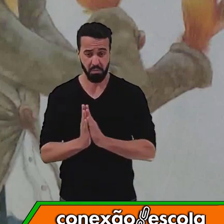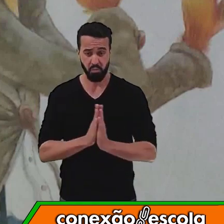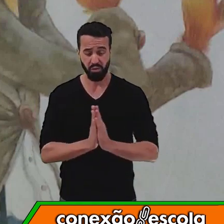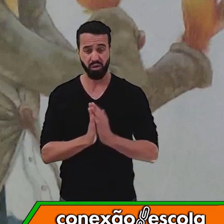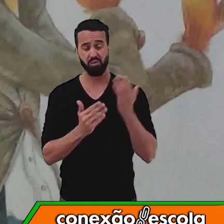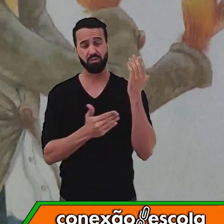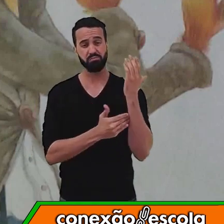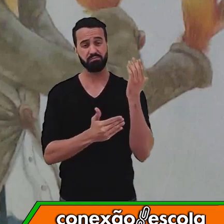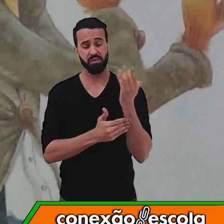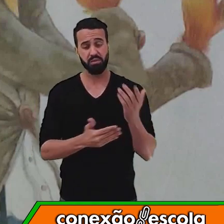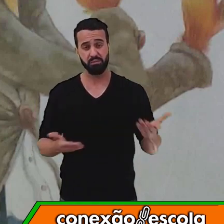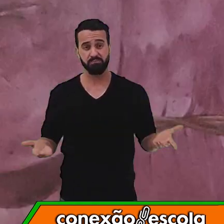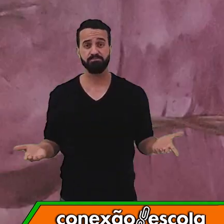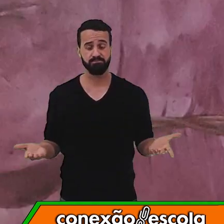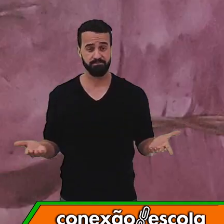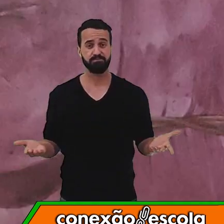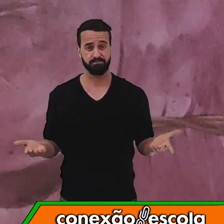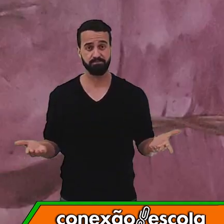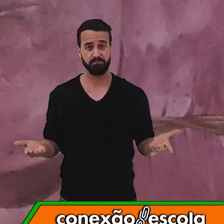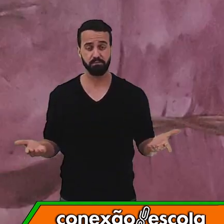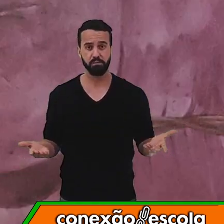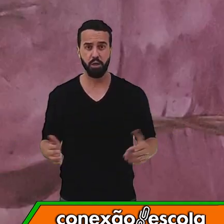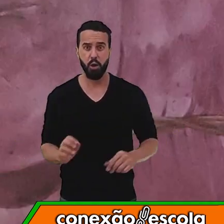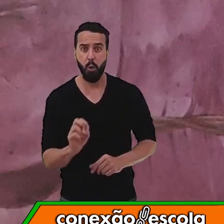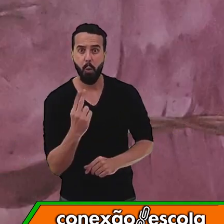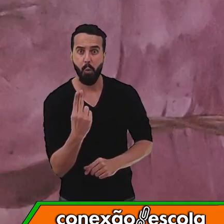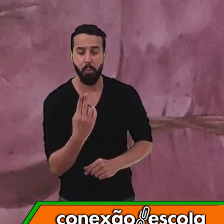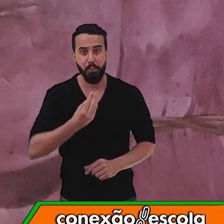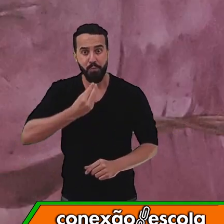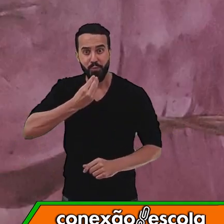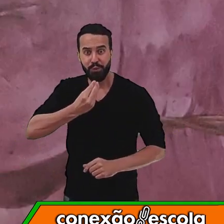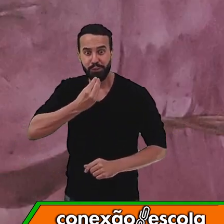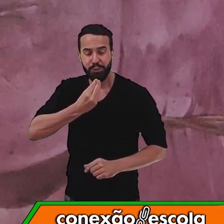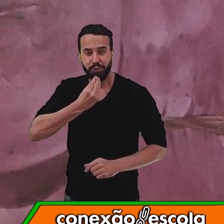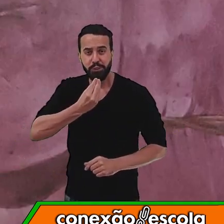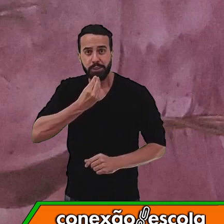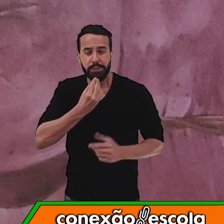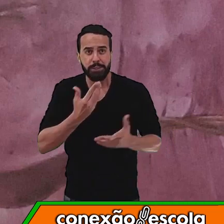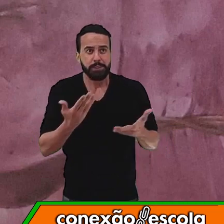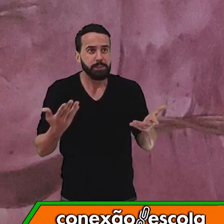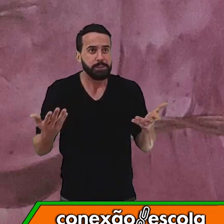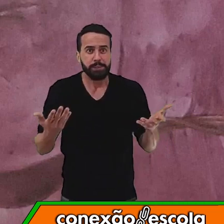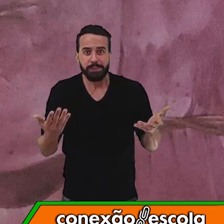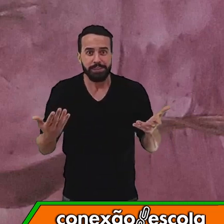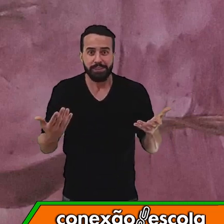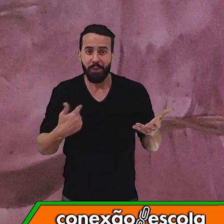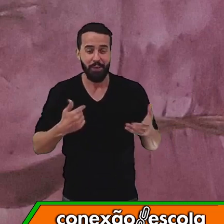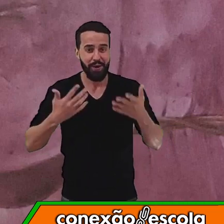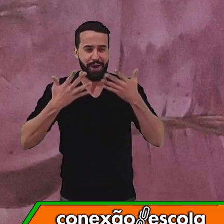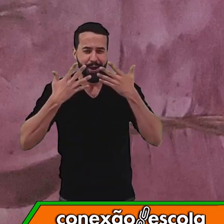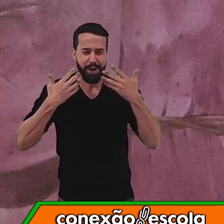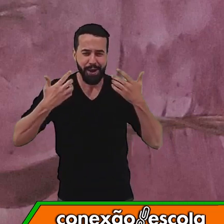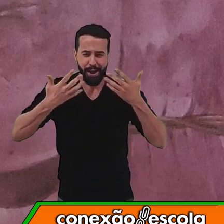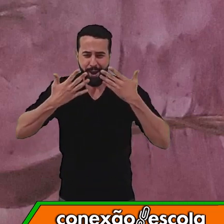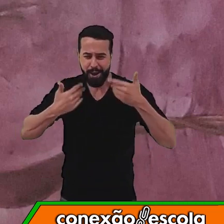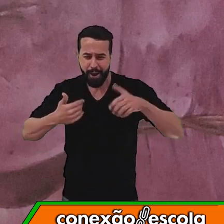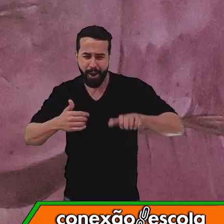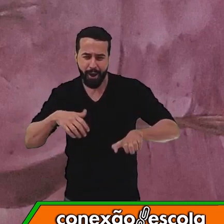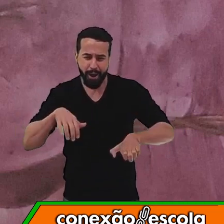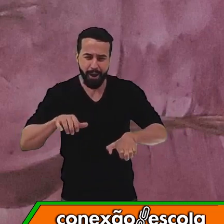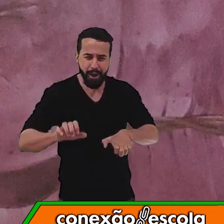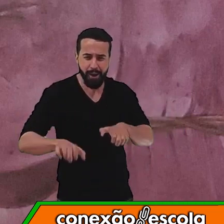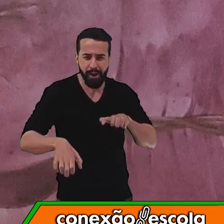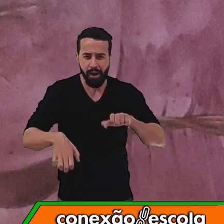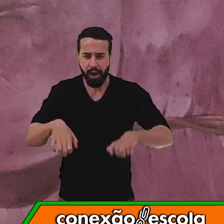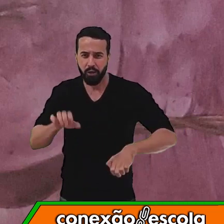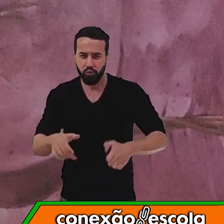boneco de madeira. Ou poderia ser o gato? Um gatuno